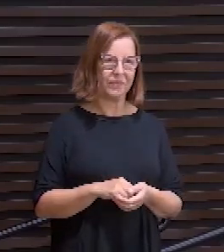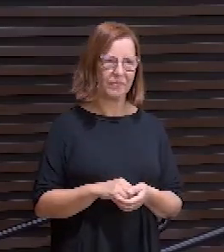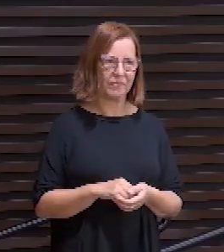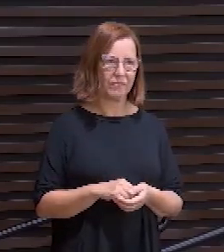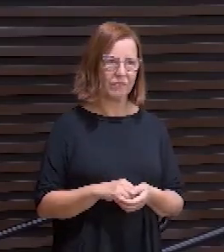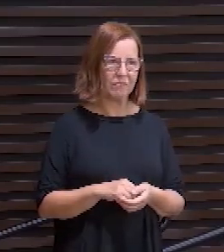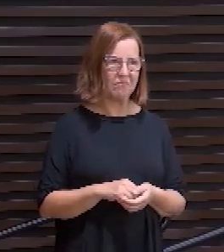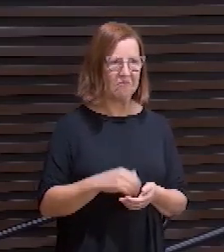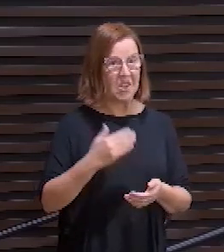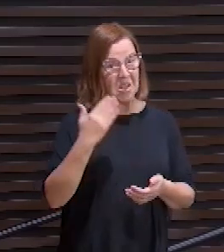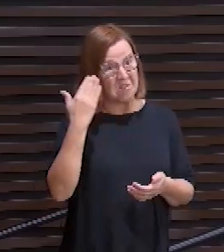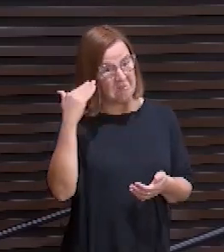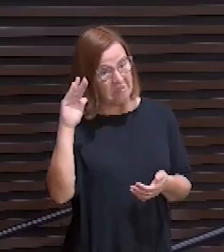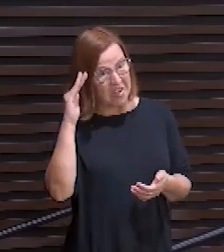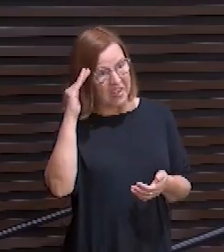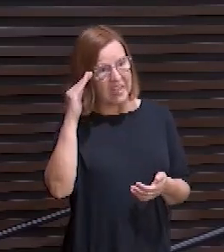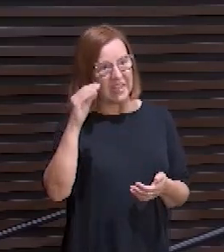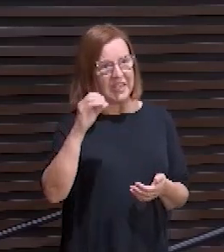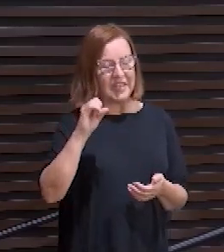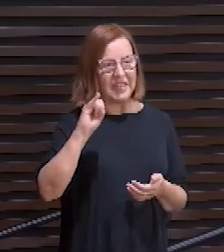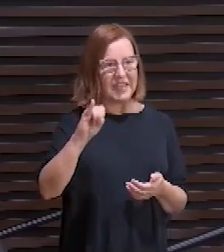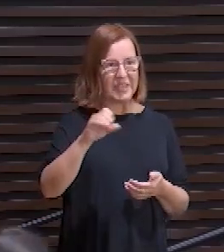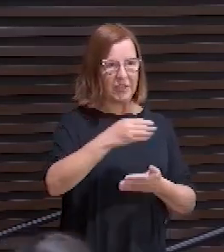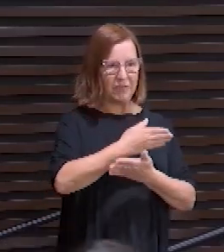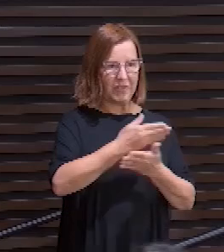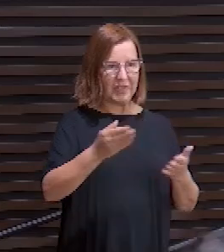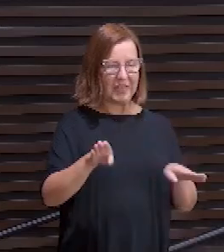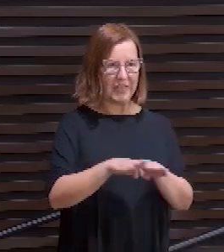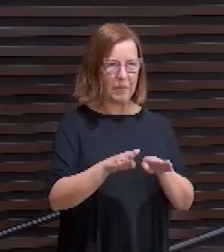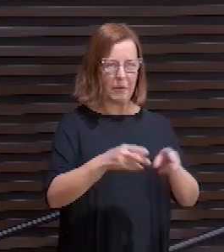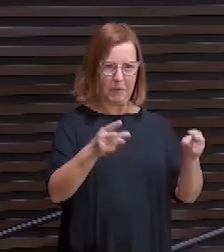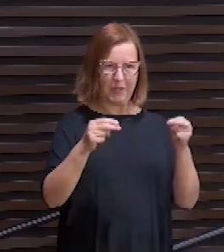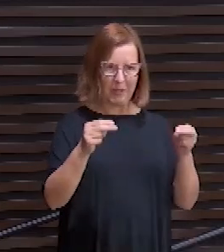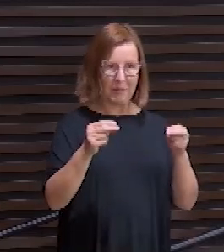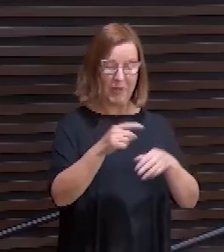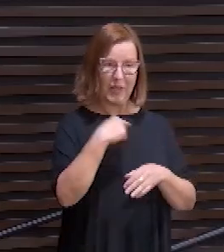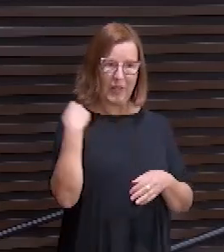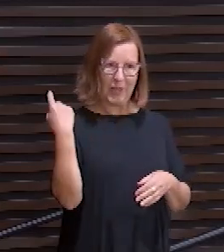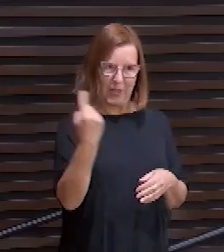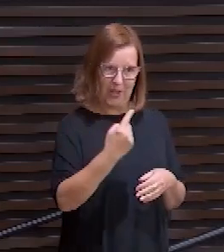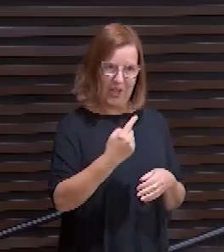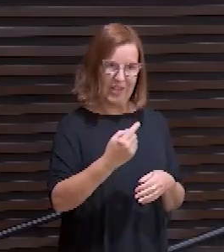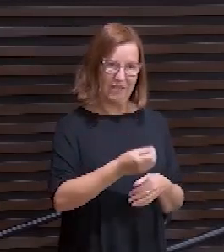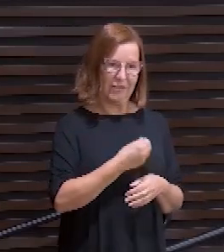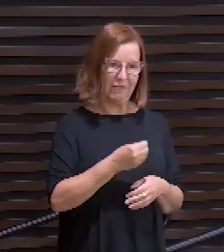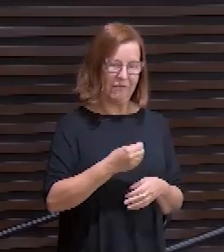Não sei se você tem a mesma percepção que eu, mas nós estamos nos dias iguais aos de Ló,